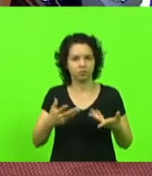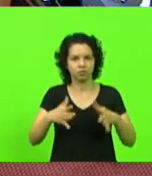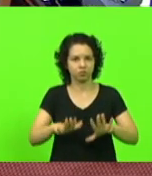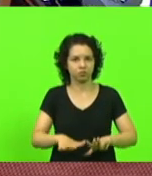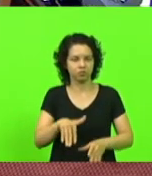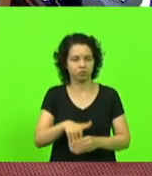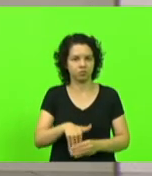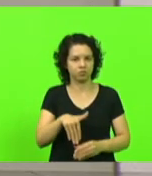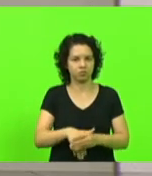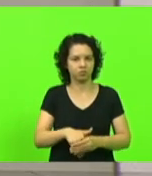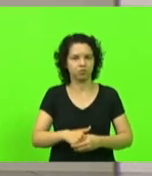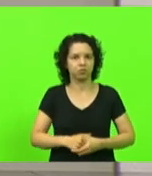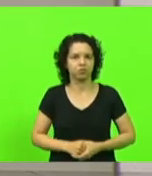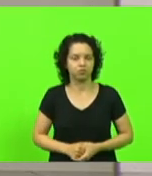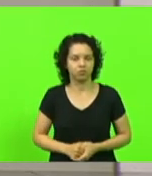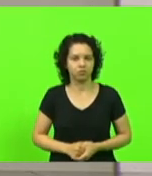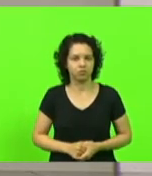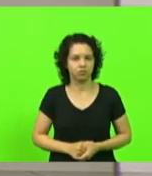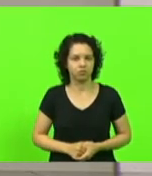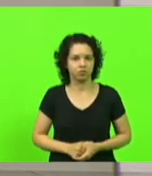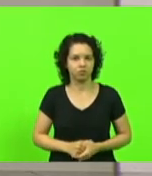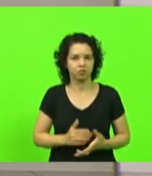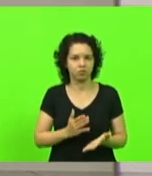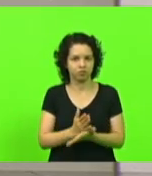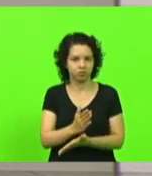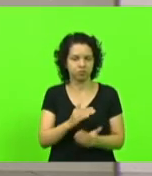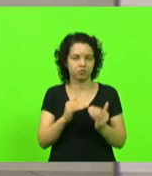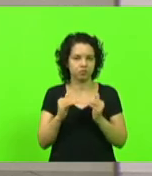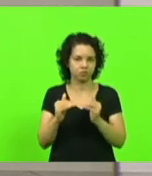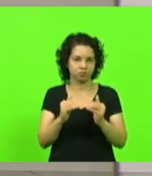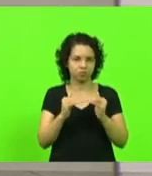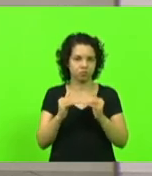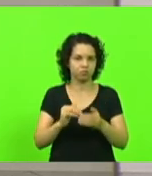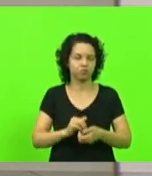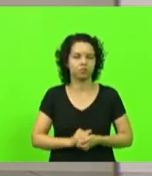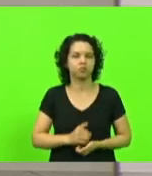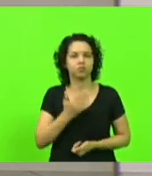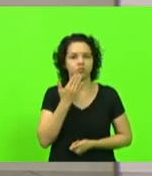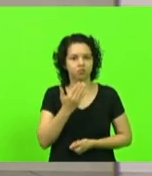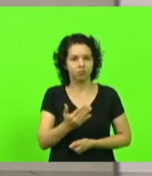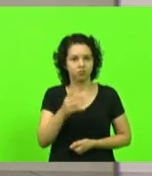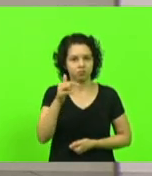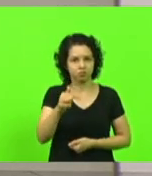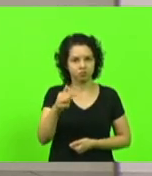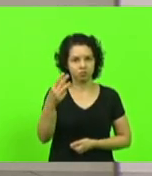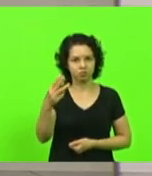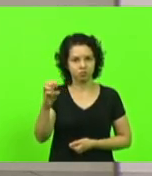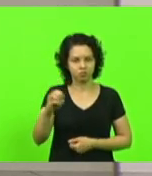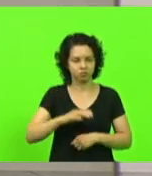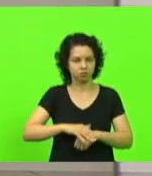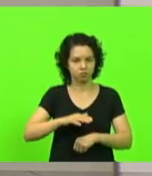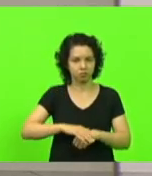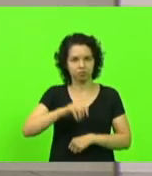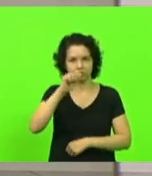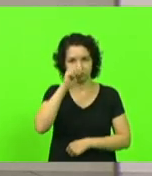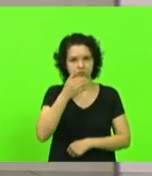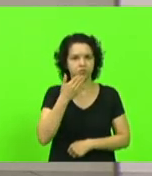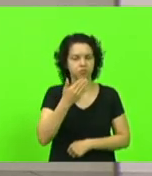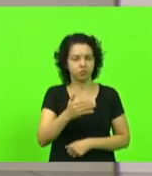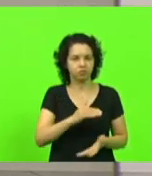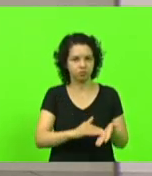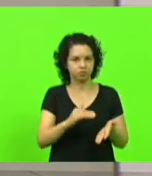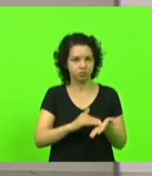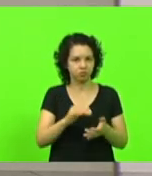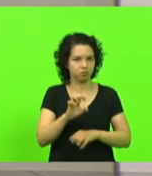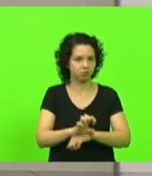votação. Deputados que aprovam, permaneçam como se encontram. Aprovado por unanimidade. Pedido de informação 730, autor deputado João Amin, solicitando ao secretário de